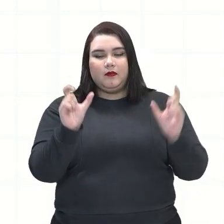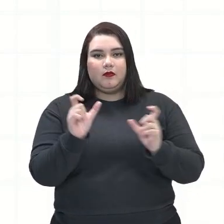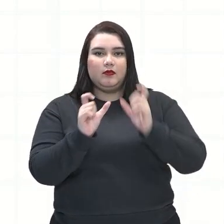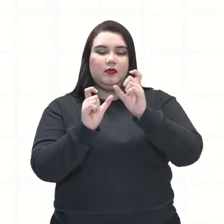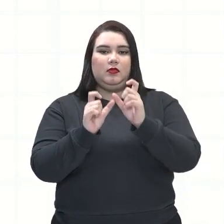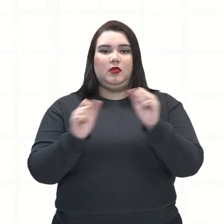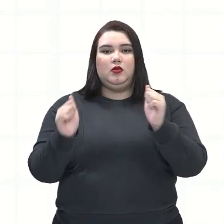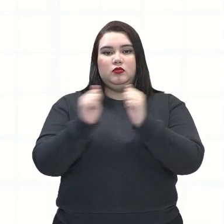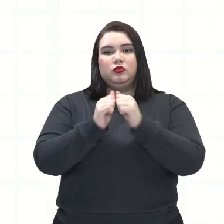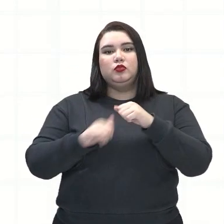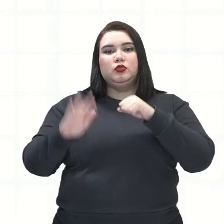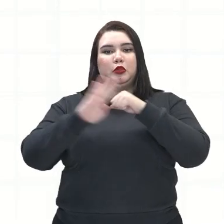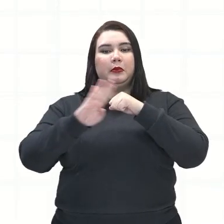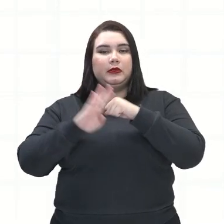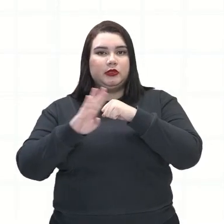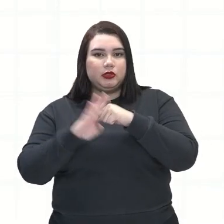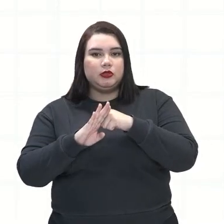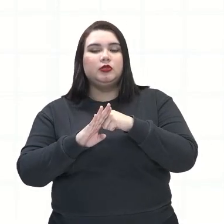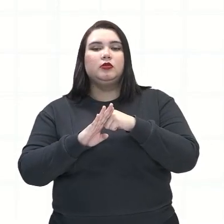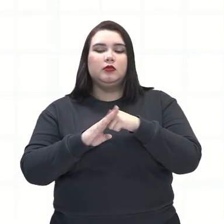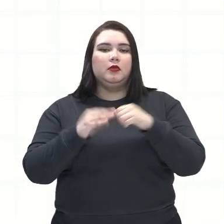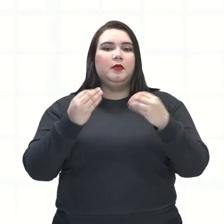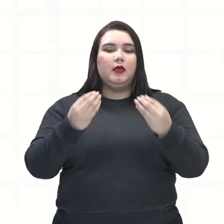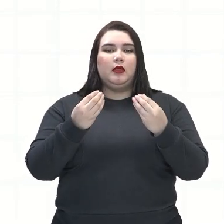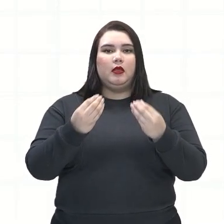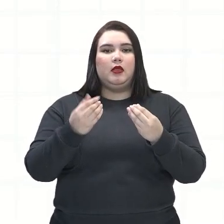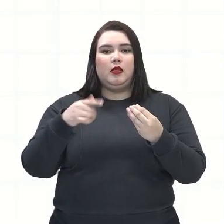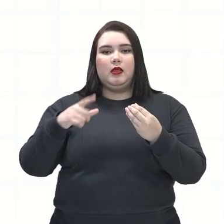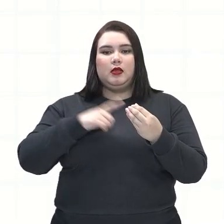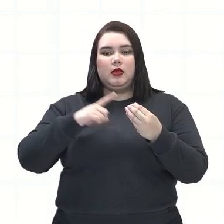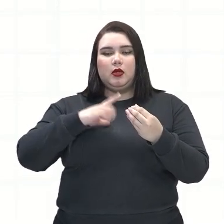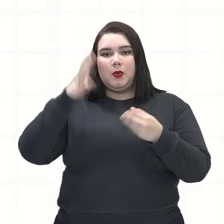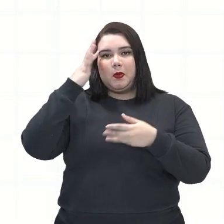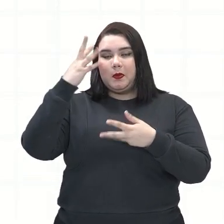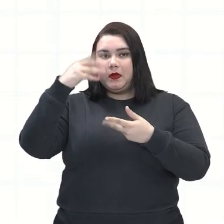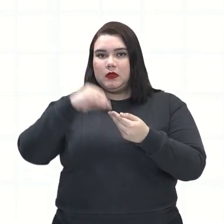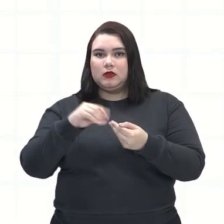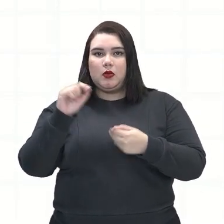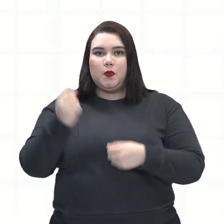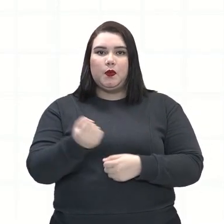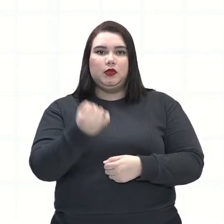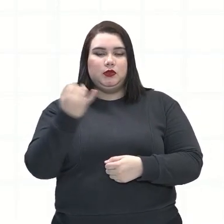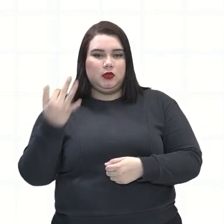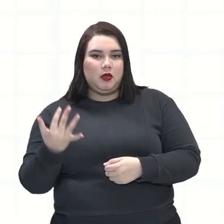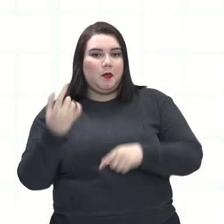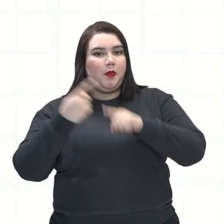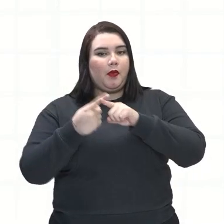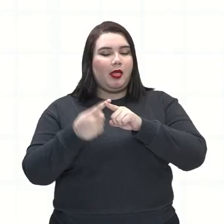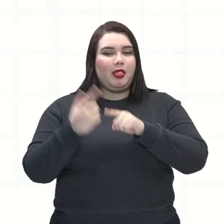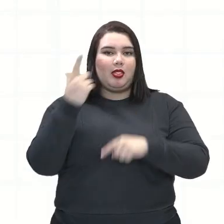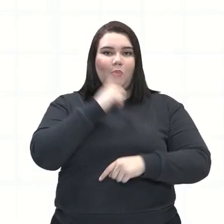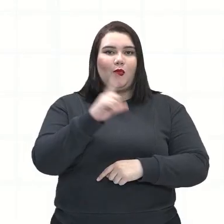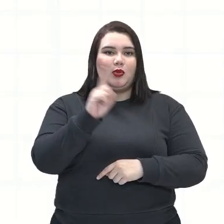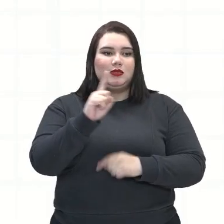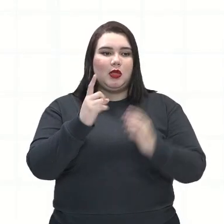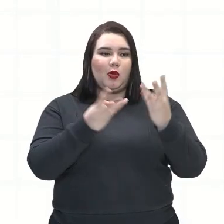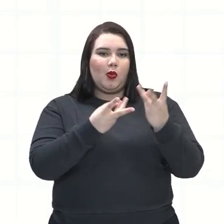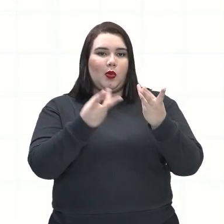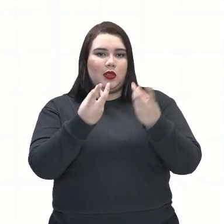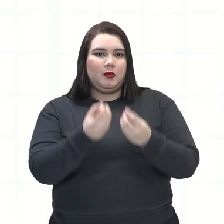aos uncountable nouns para dar essa ideia de quantidade, já que nós não podemos